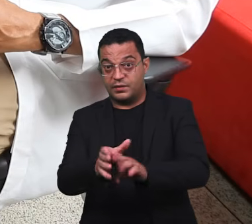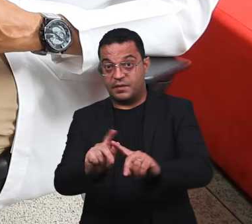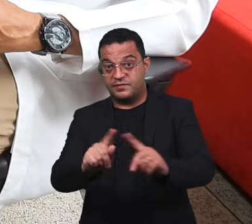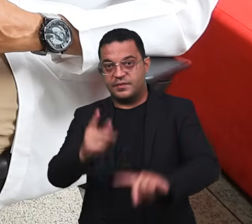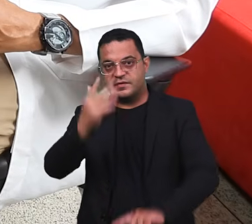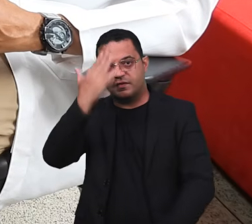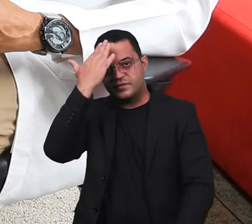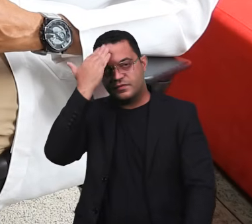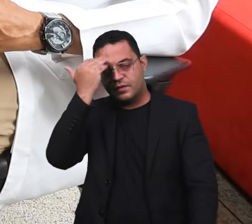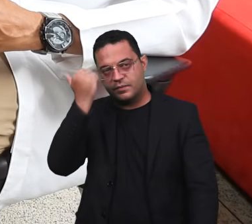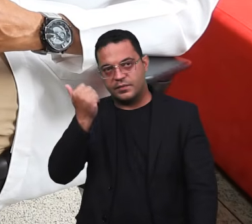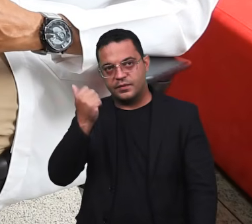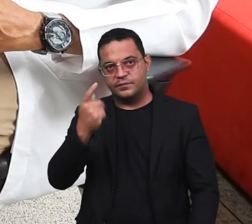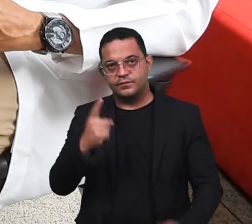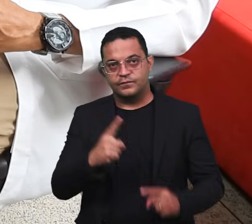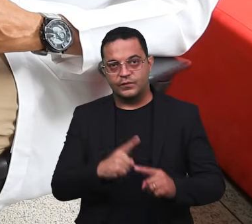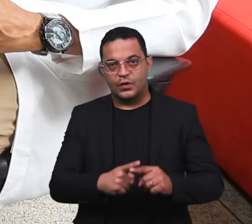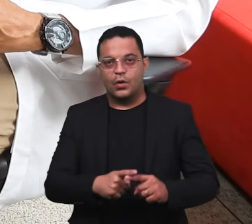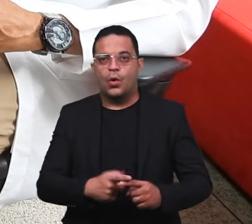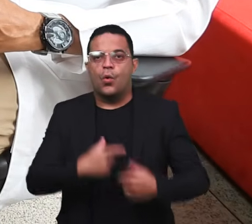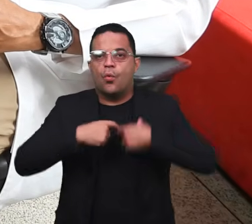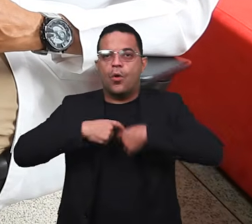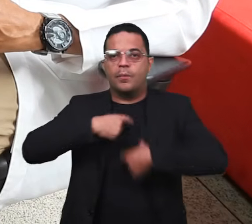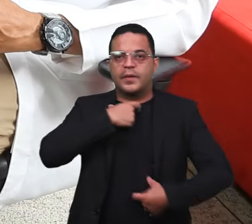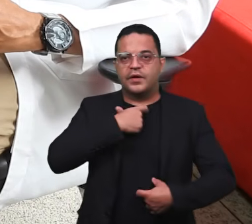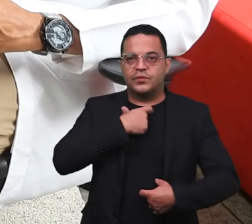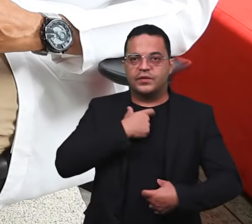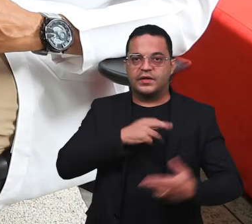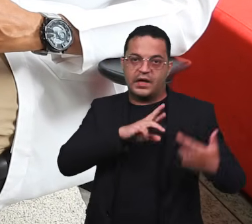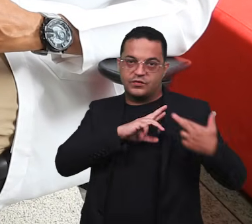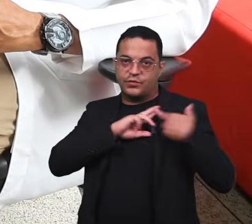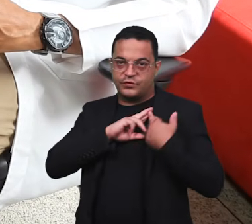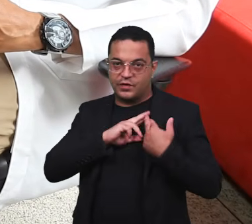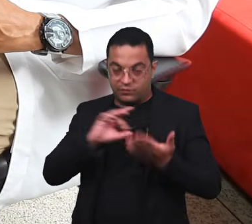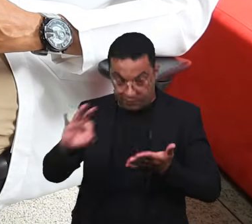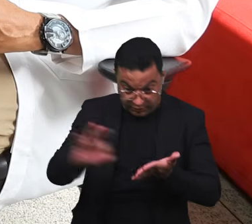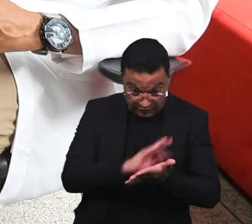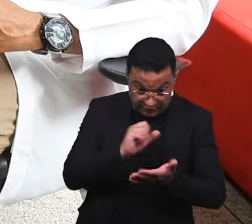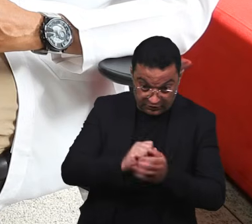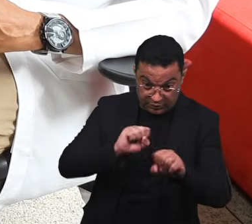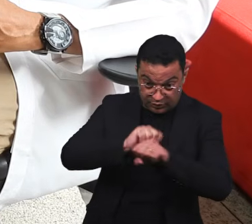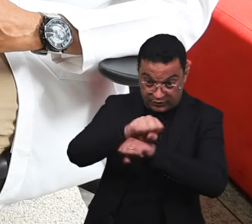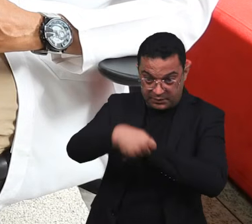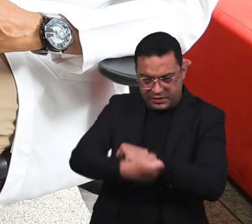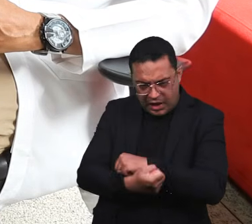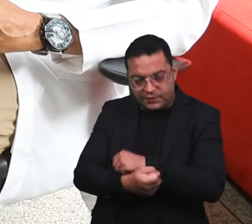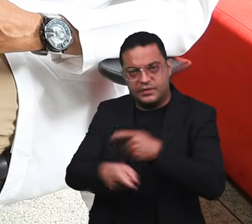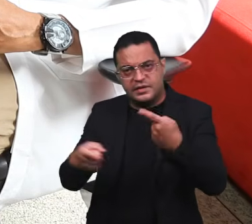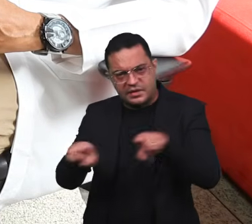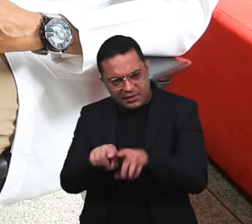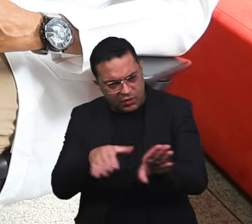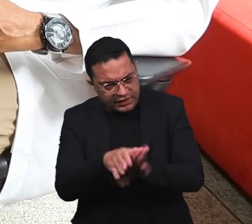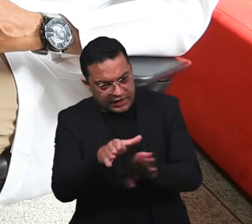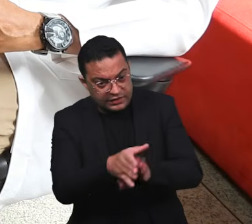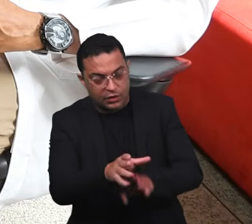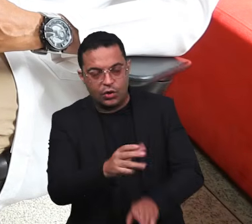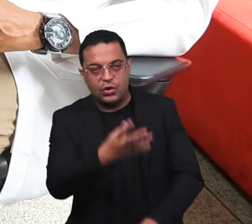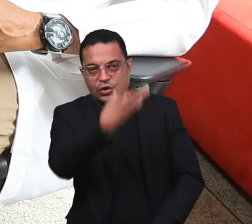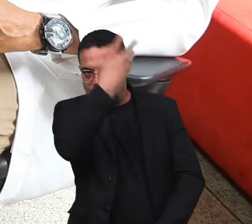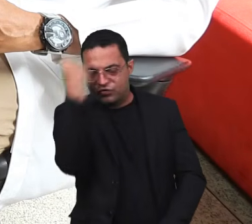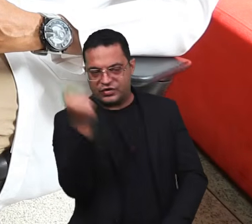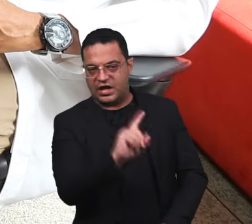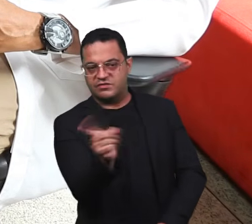a pessoa sabendo, avisando, o irmão que faz a inscrição, irmão, tem alguma doença, tá levando, não se